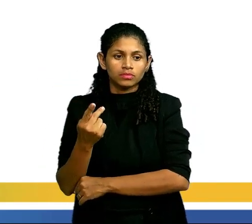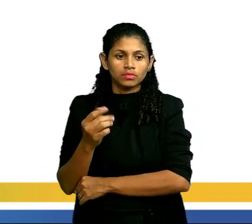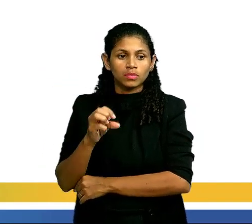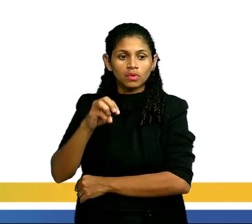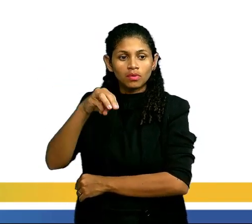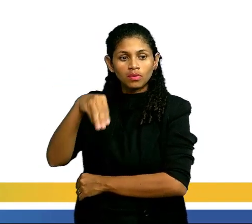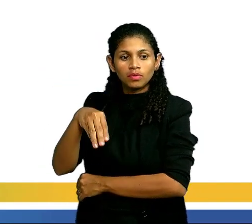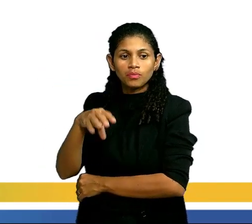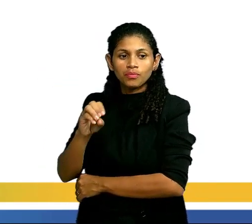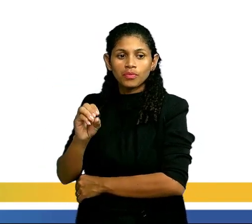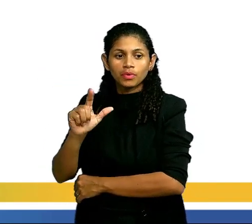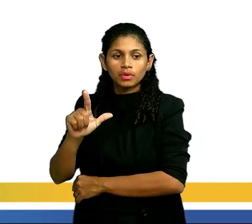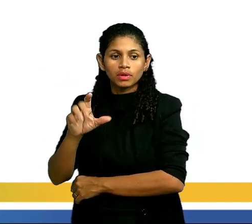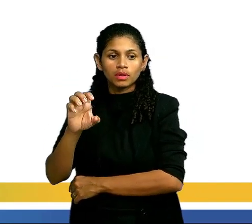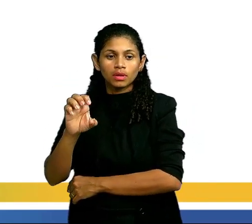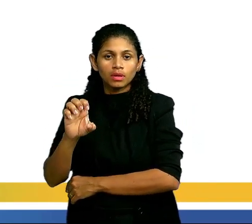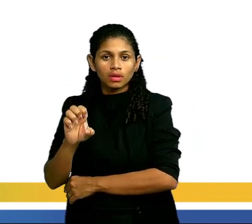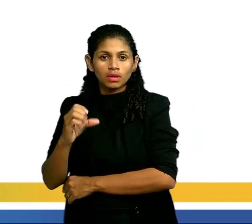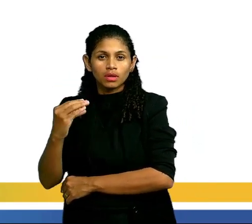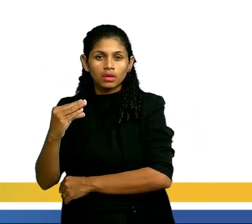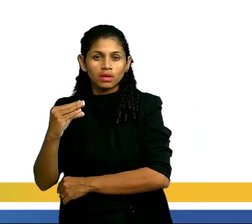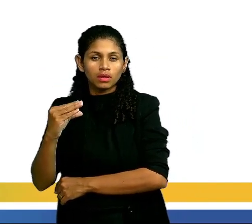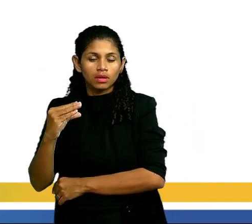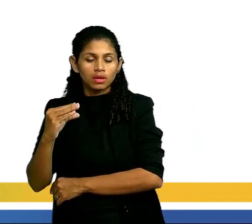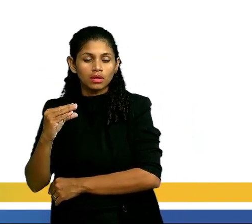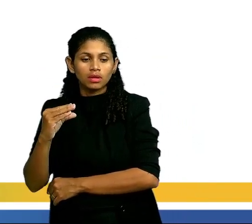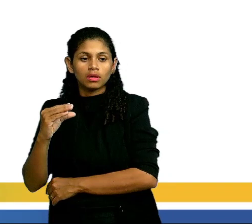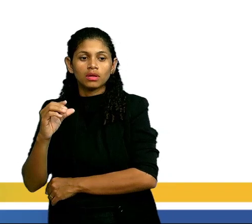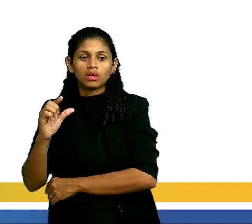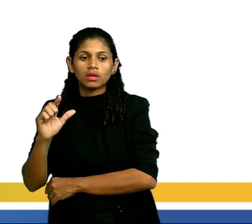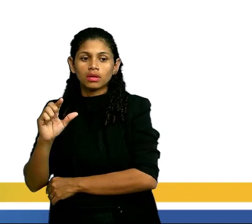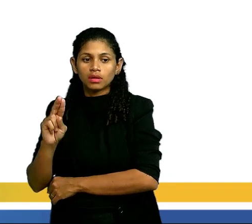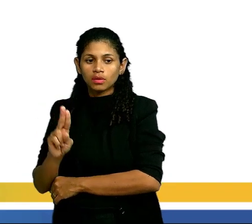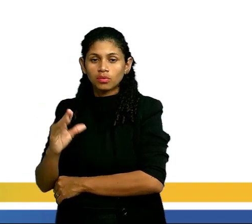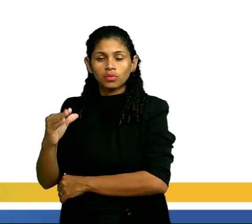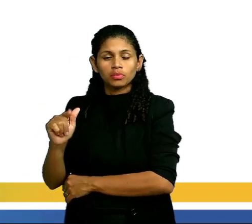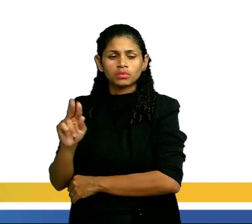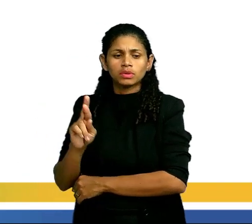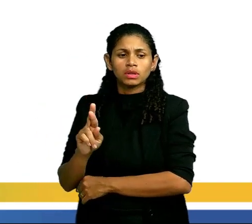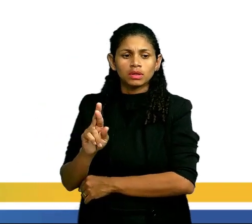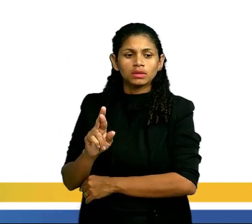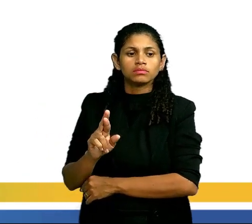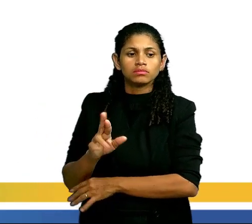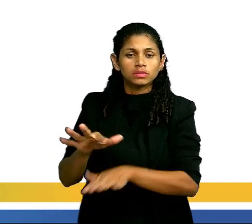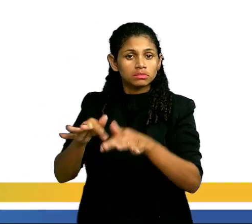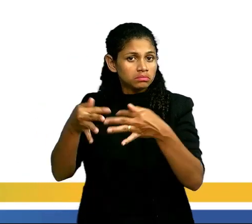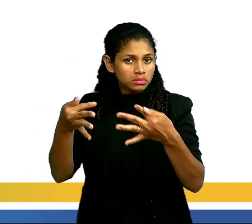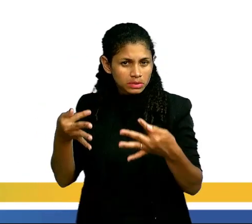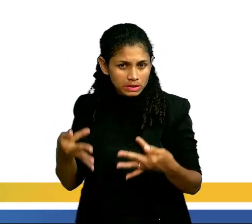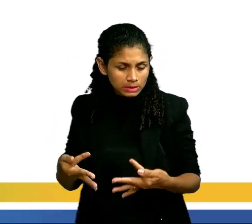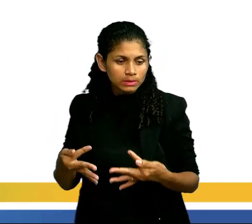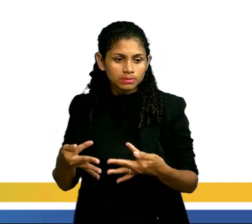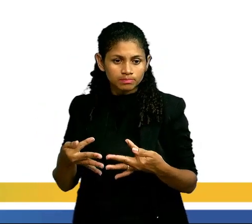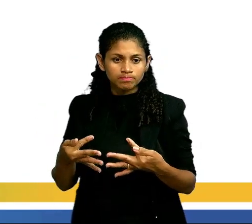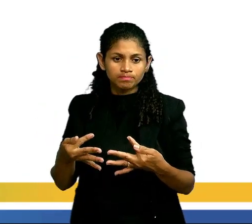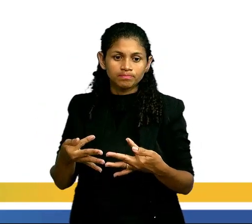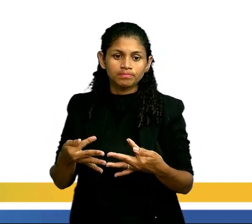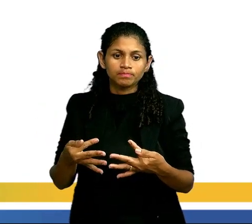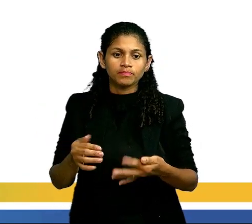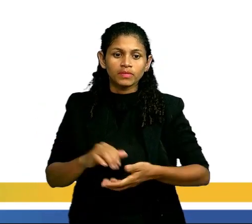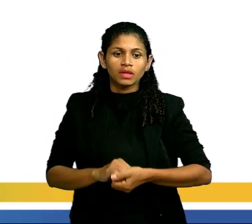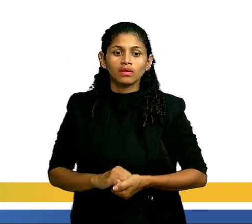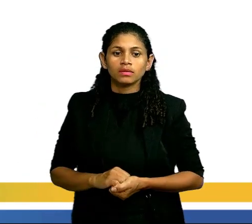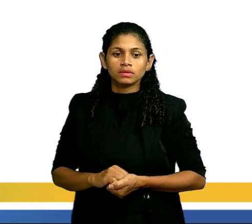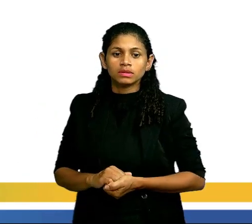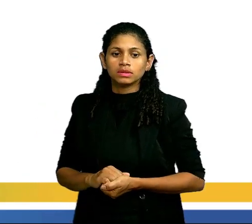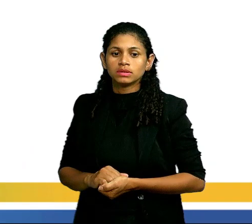exemplo, o butano ele é C4H10. Então eu só vou ter a fórmula molecular. E a fórmula bastão ou linha é essa que vocês estão vendo na